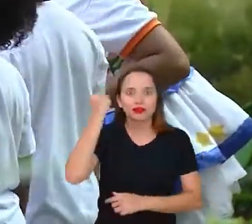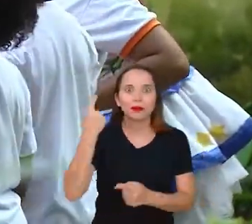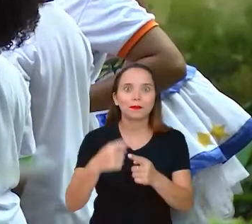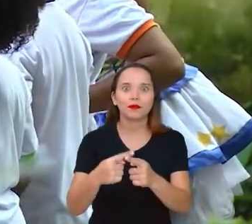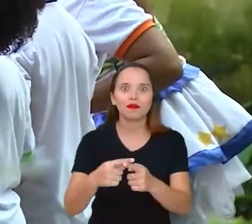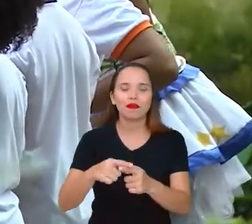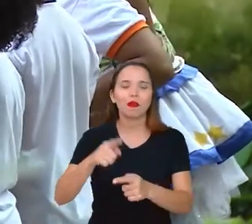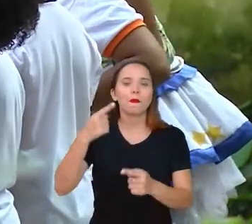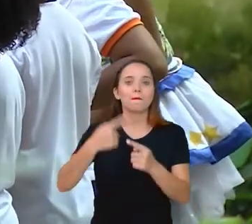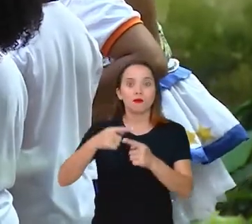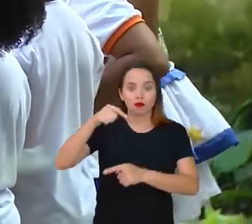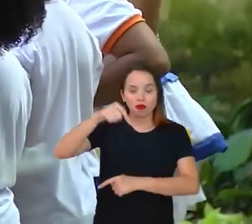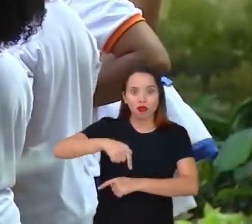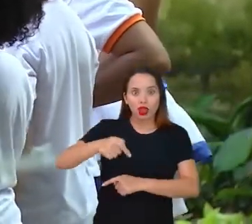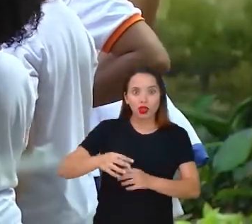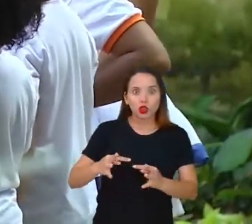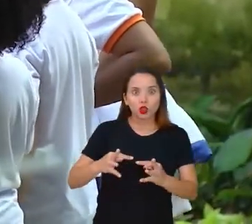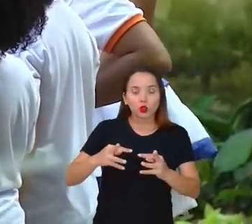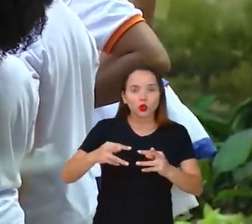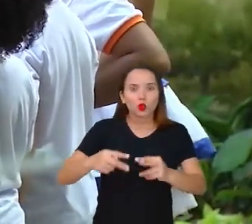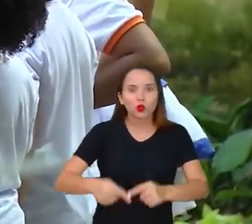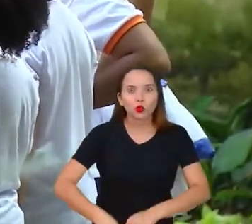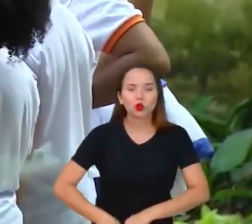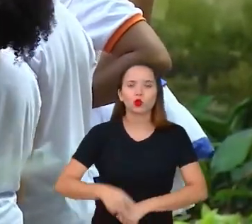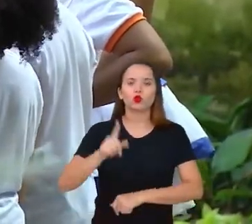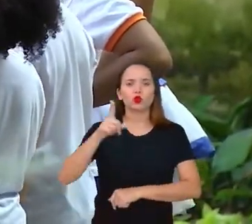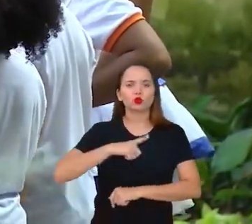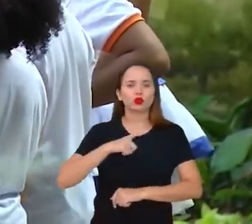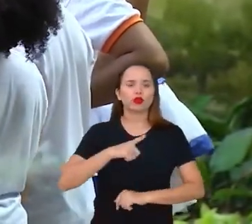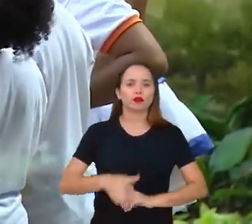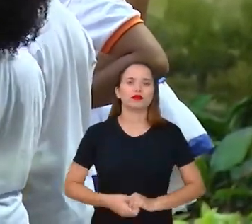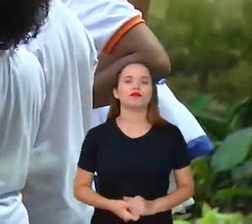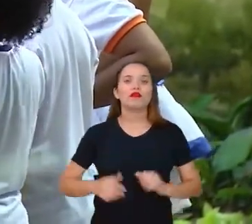Porque tudo isso aqui traz